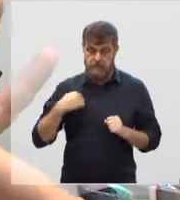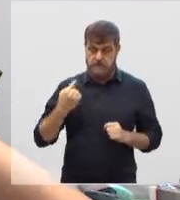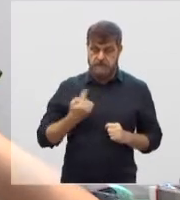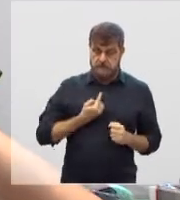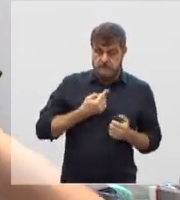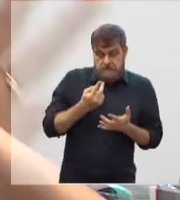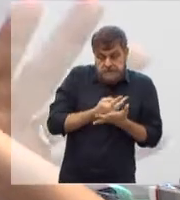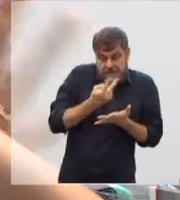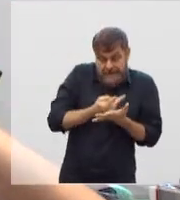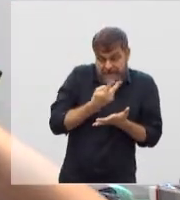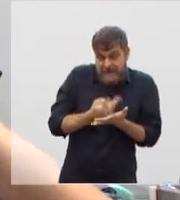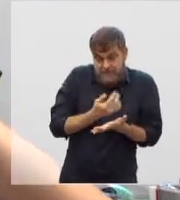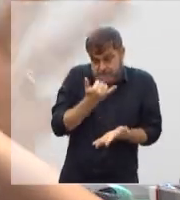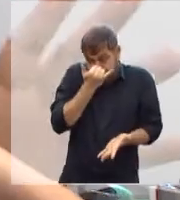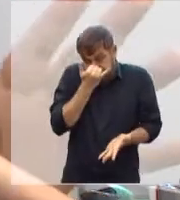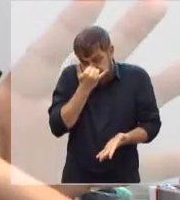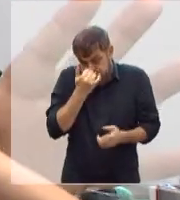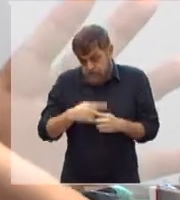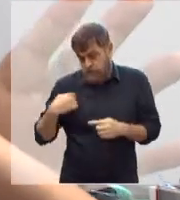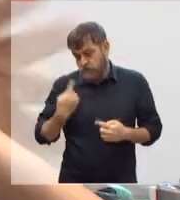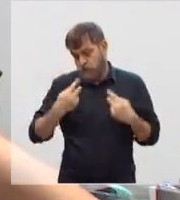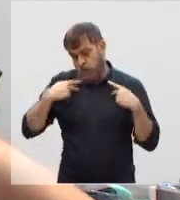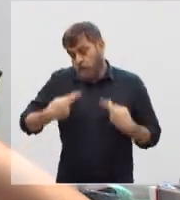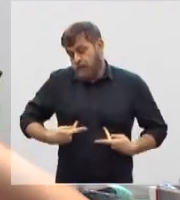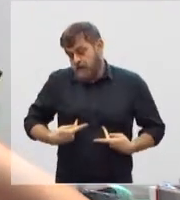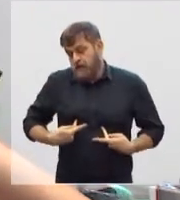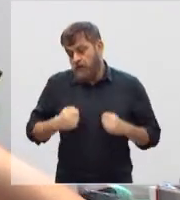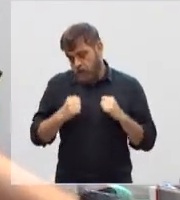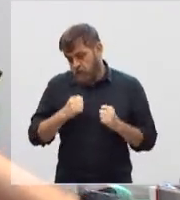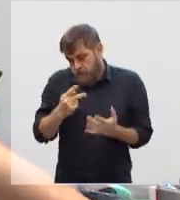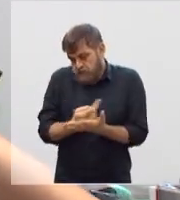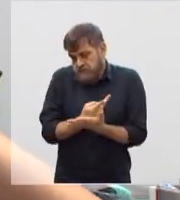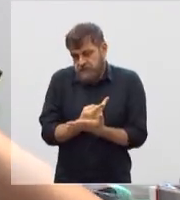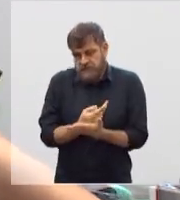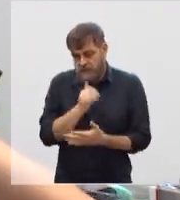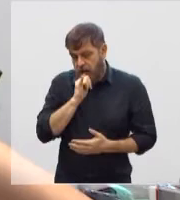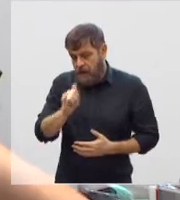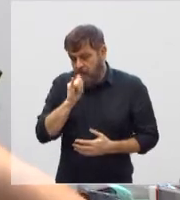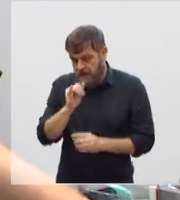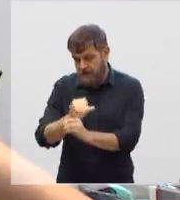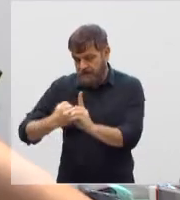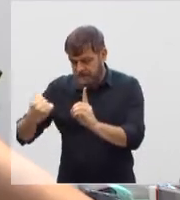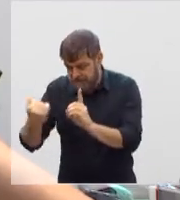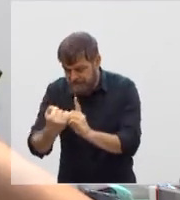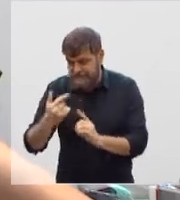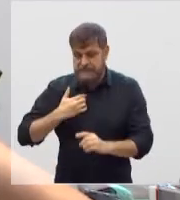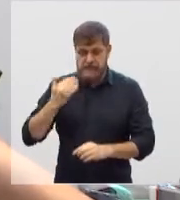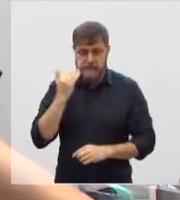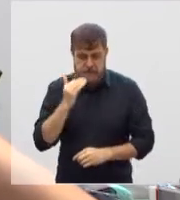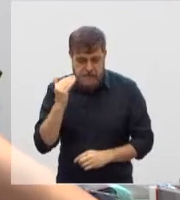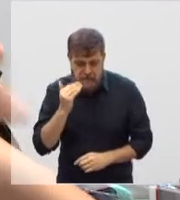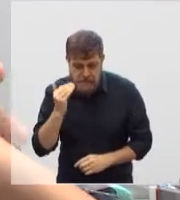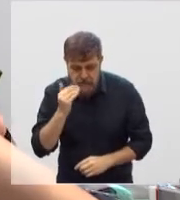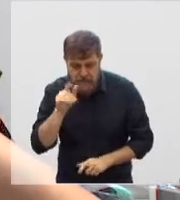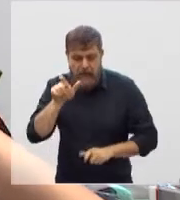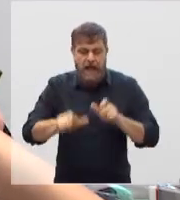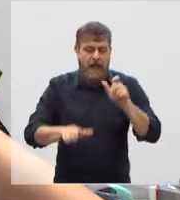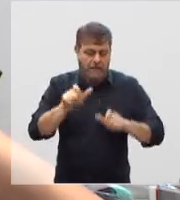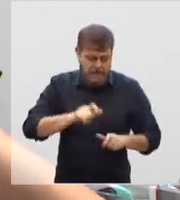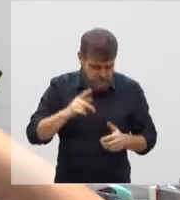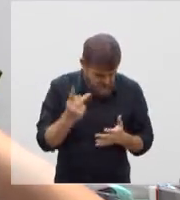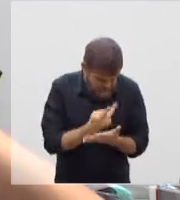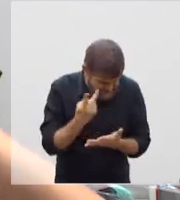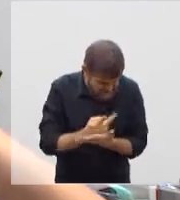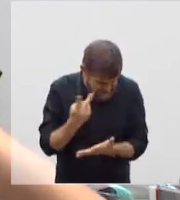cá, pode estar cometendo algum equívoco, porque nós somos seres humanos. Eu sempre falo isso, a sociedade é imperfeita,